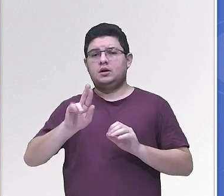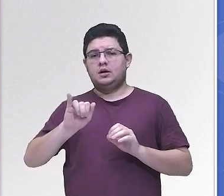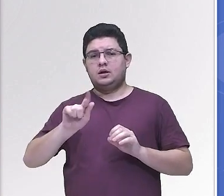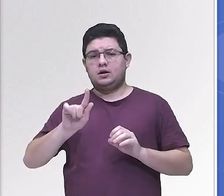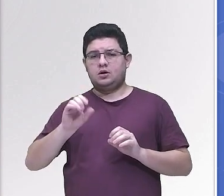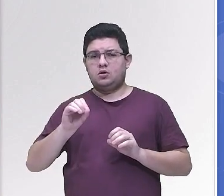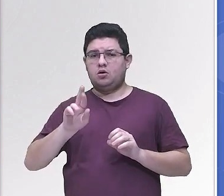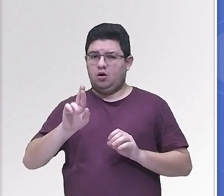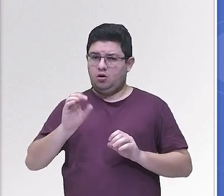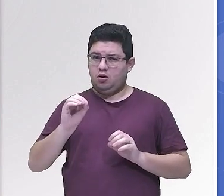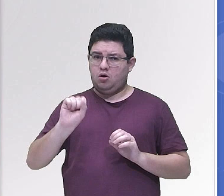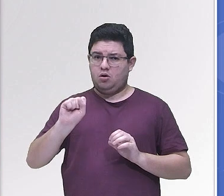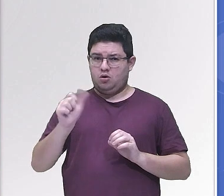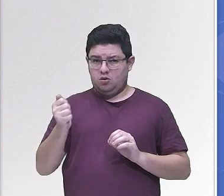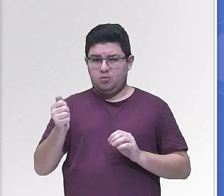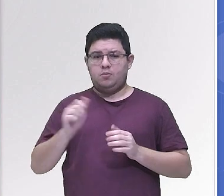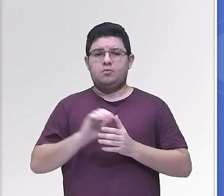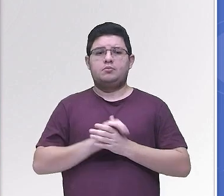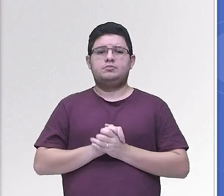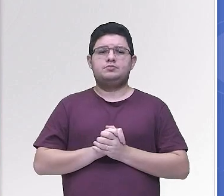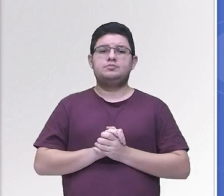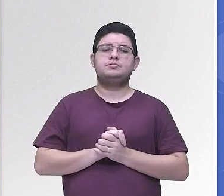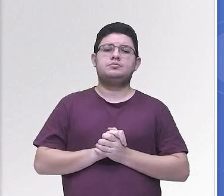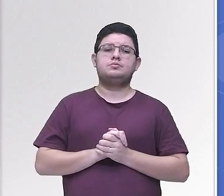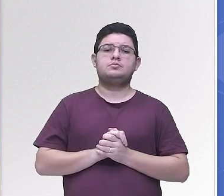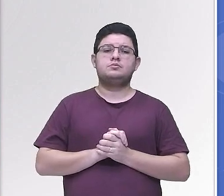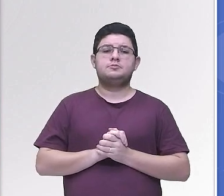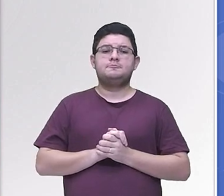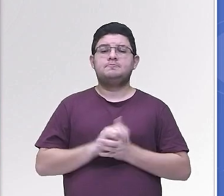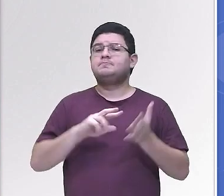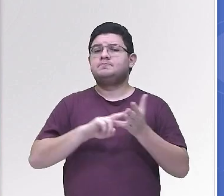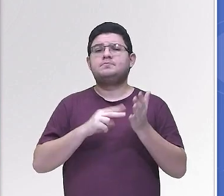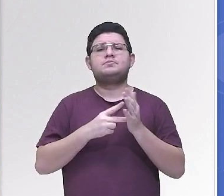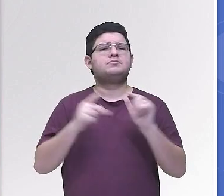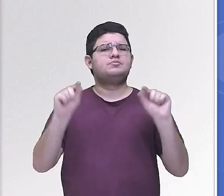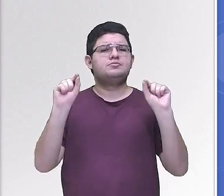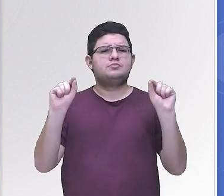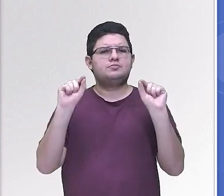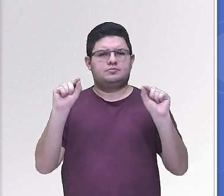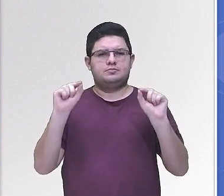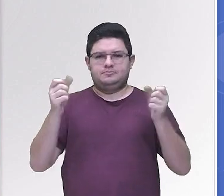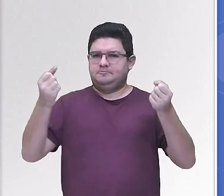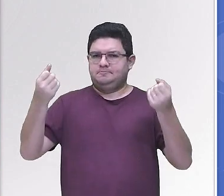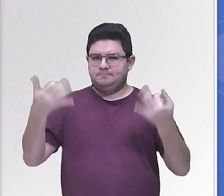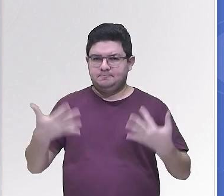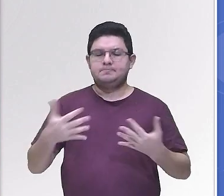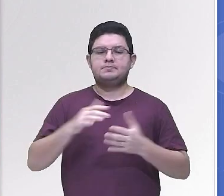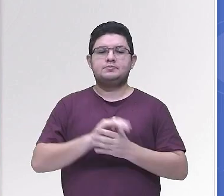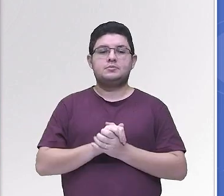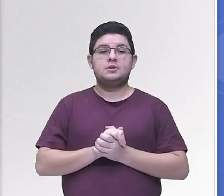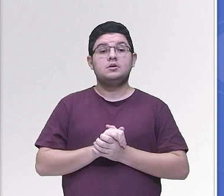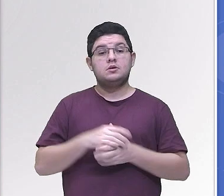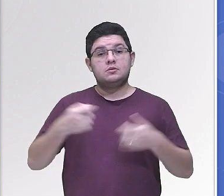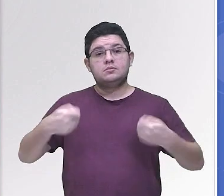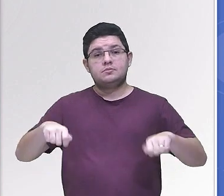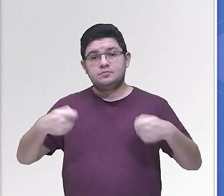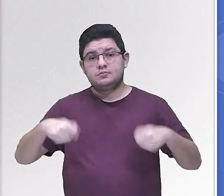médio. É rigorosa. Ou seja, eu tenho que aprender a